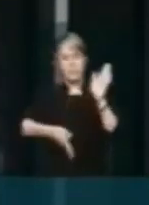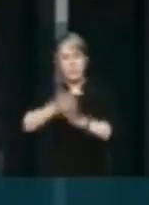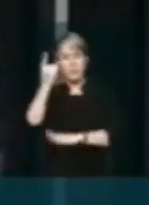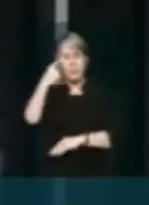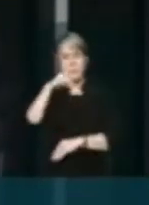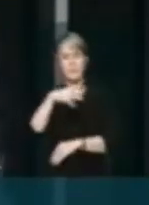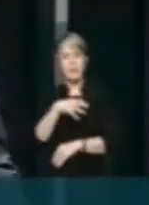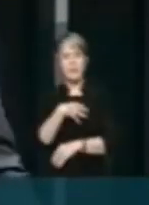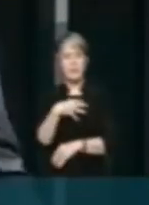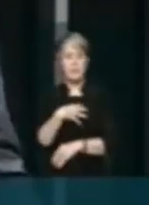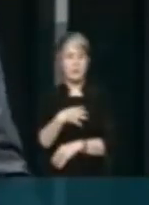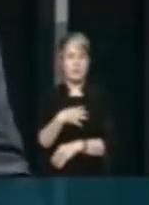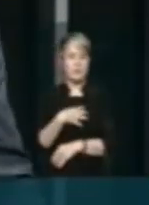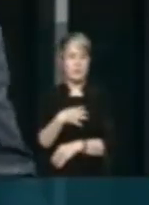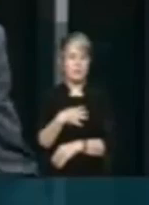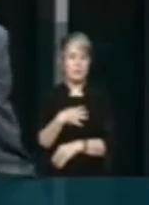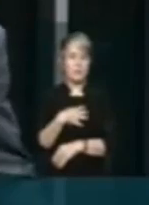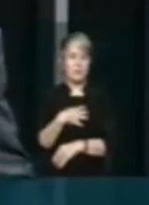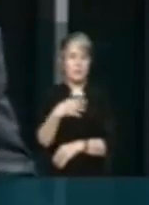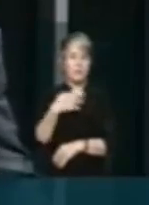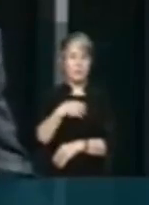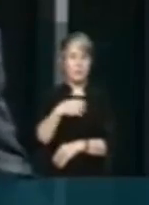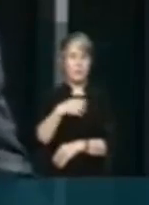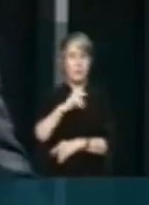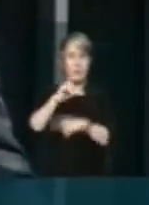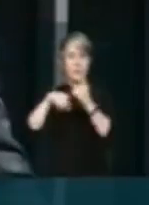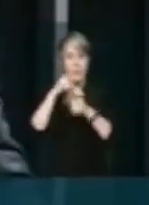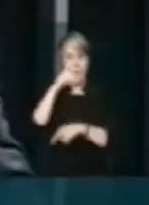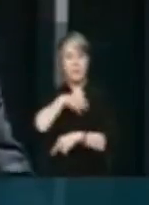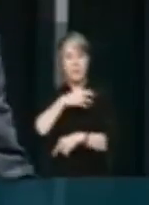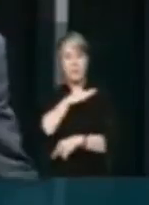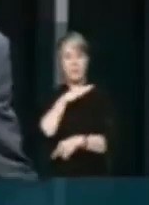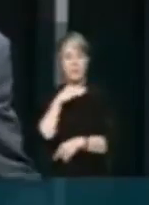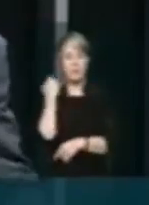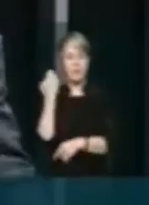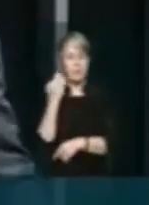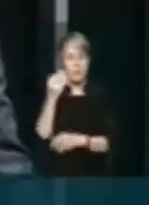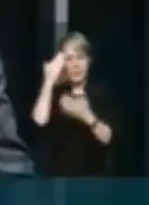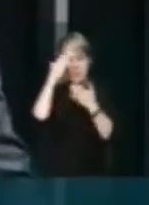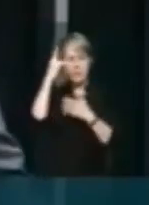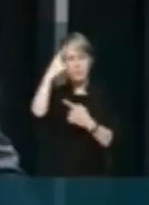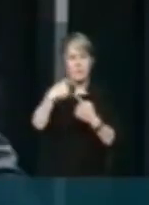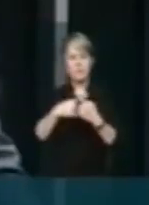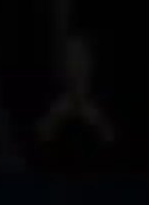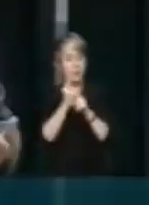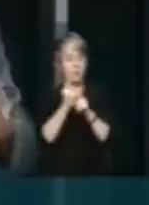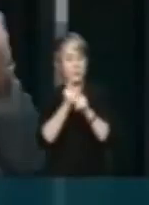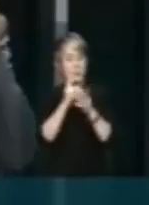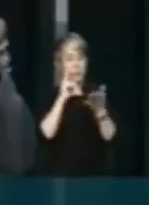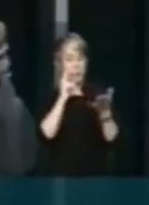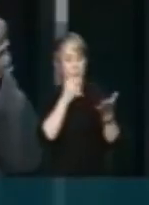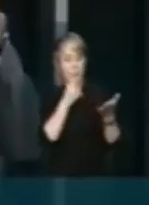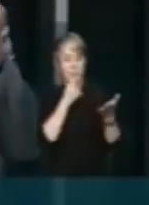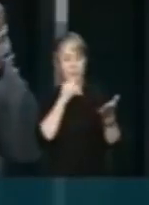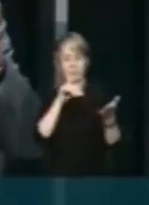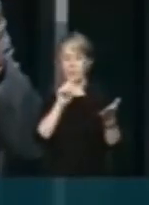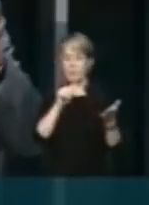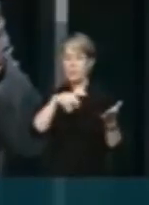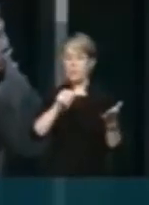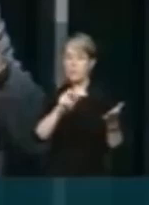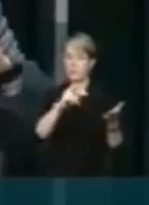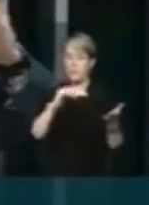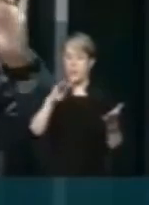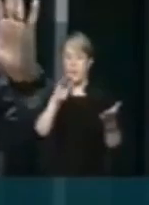depois. Graças a Deus, não teria mais um picareta hoje nessa casa ou no Poder Executivo. E o Lamarck, antes de